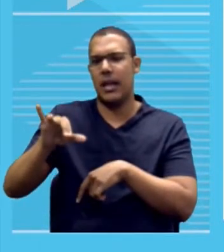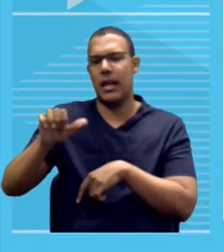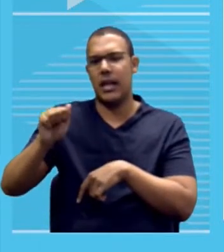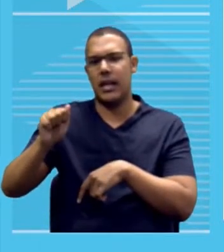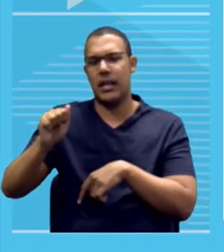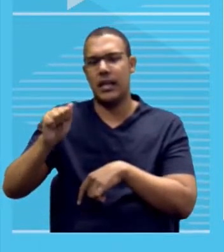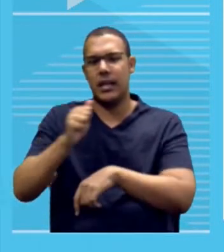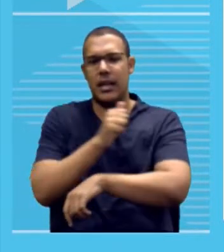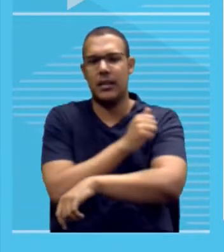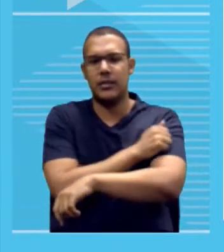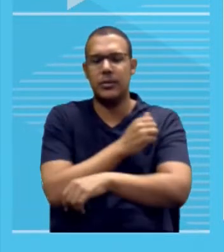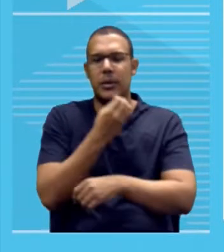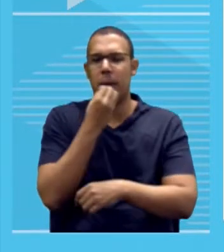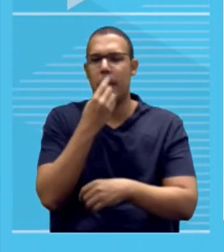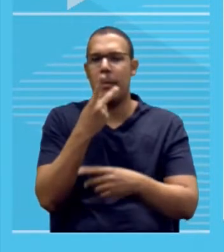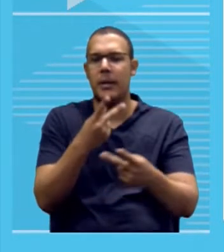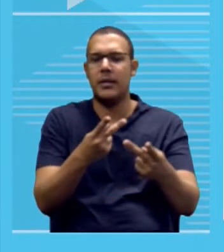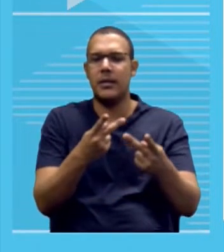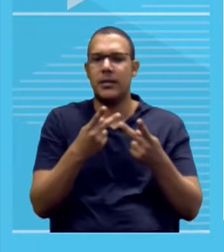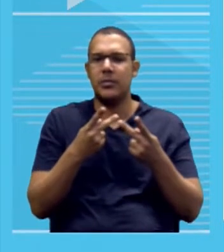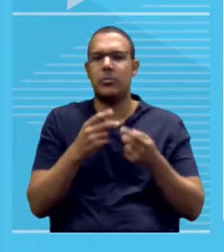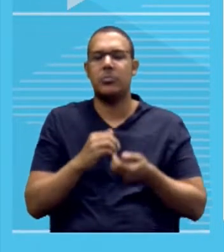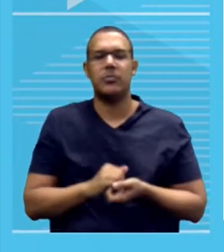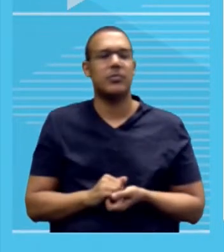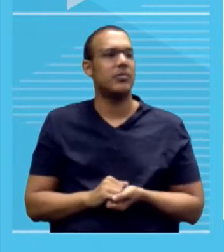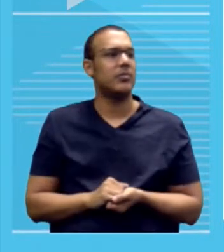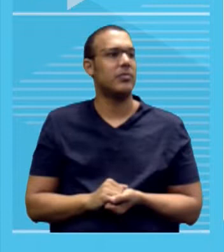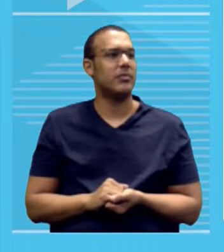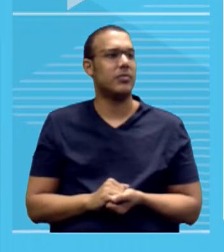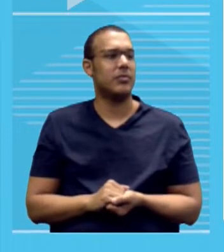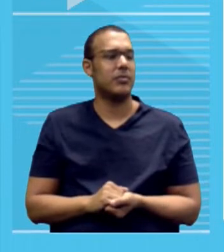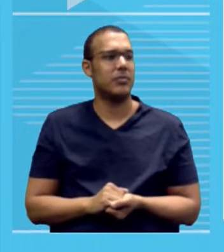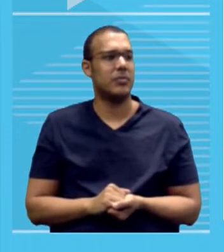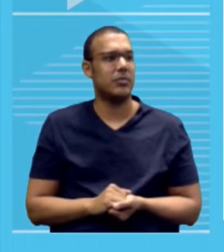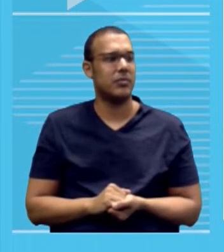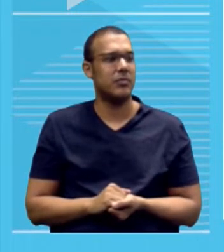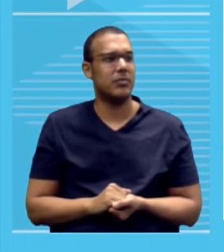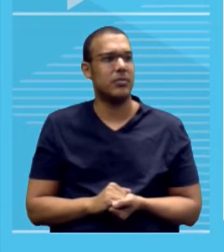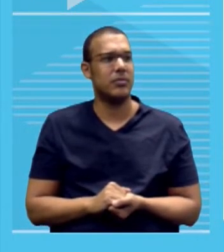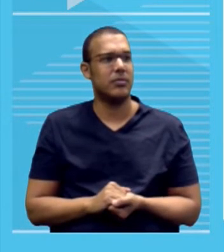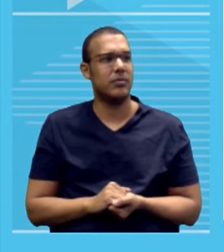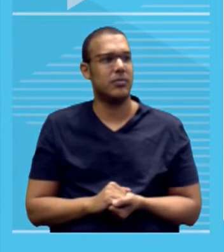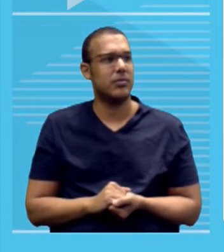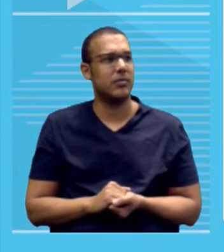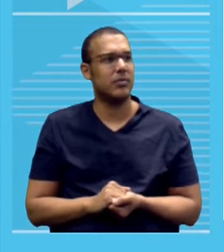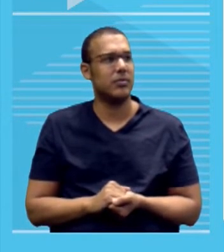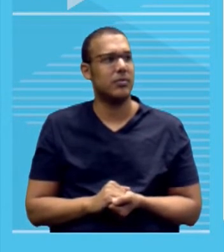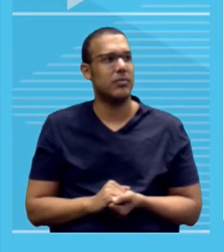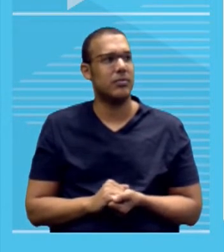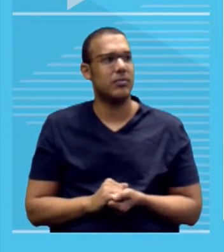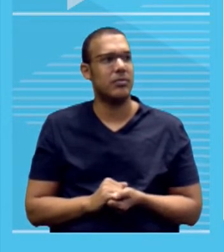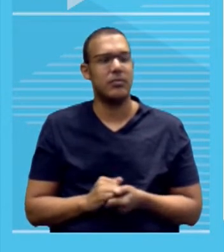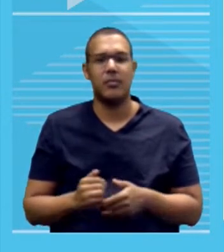bem-vinda hein Muito que bem olha só vamos falar Então olha só da função e do uso